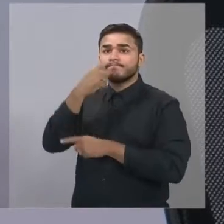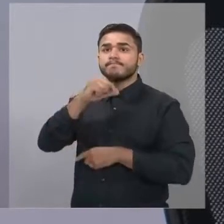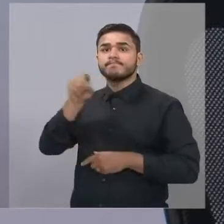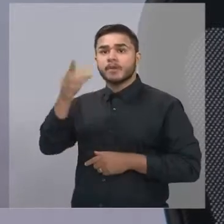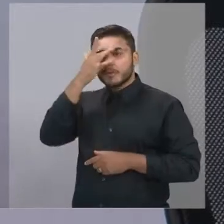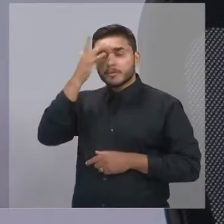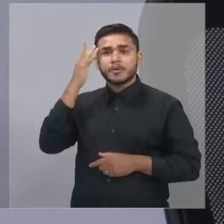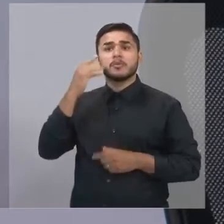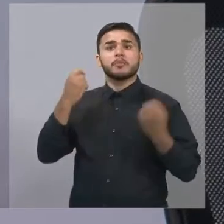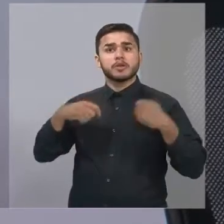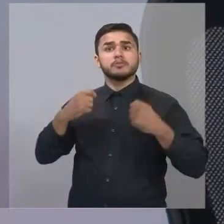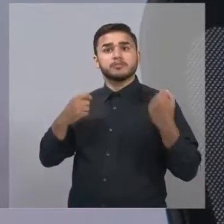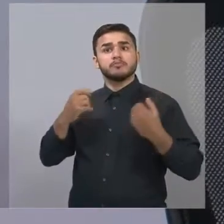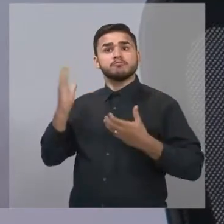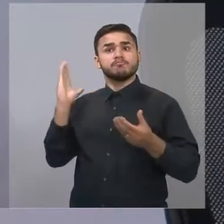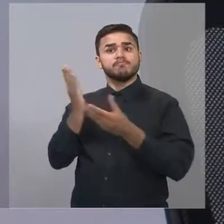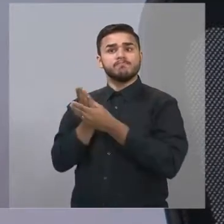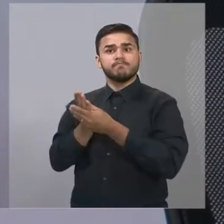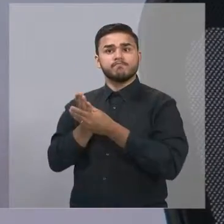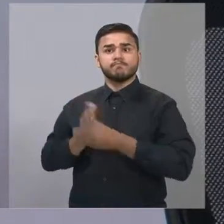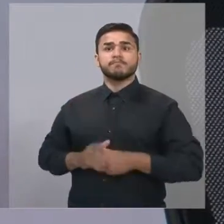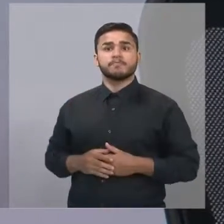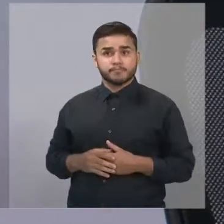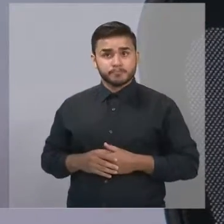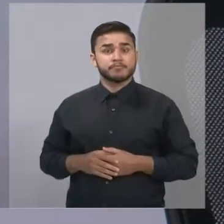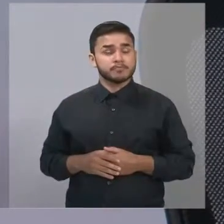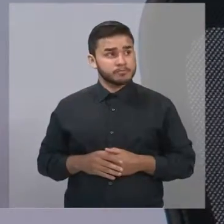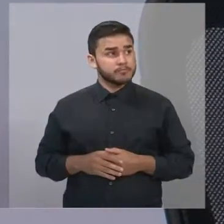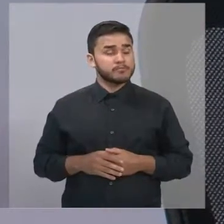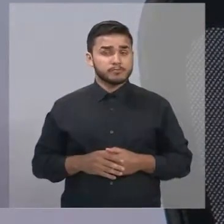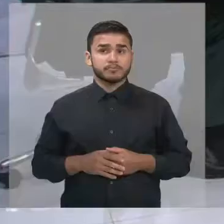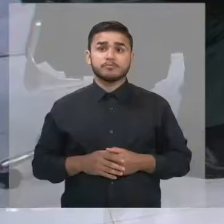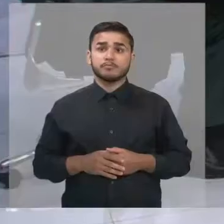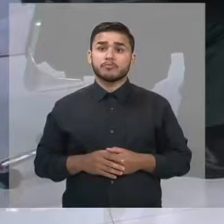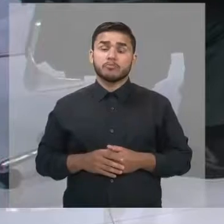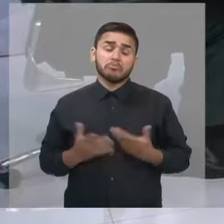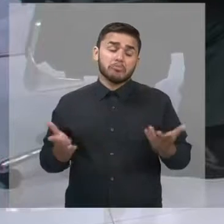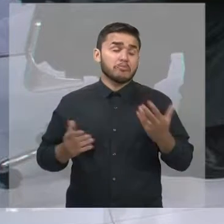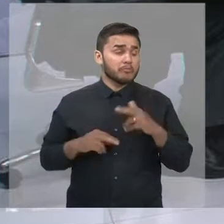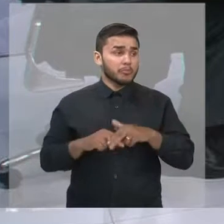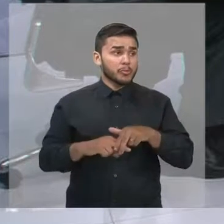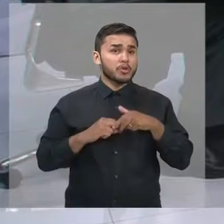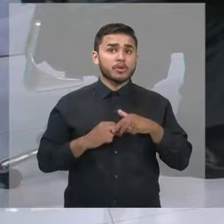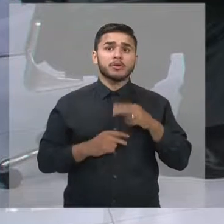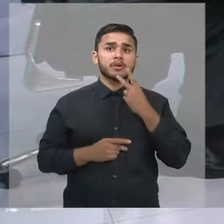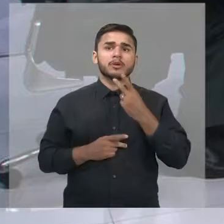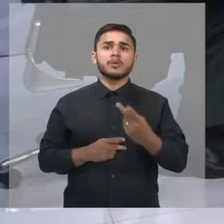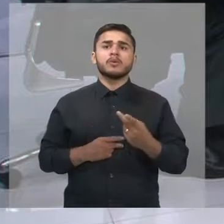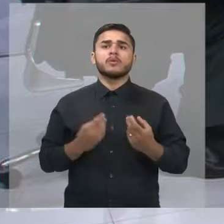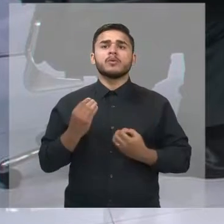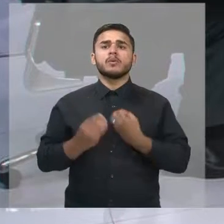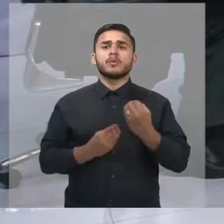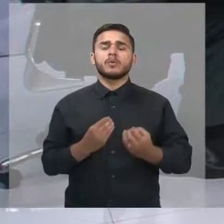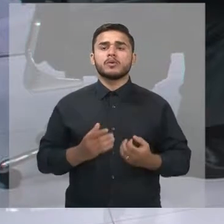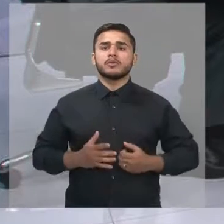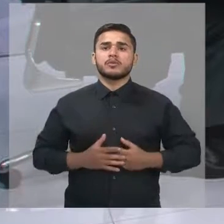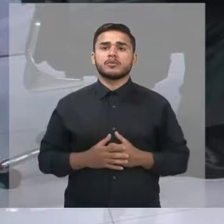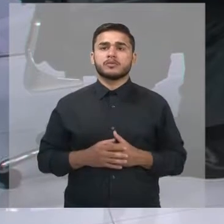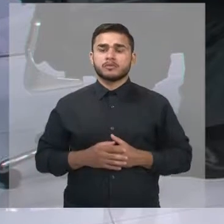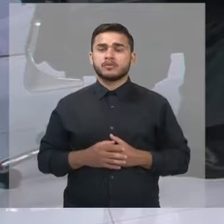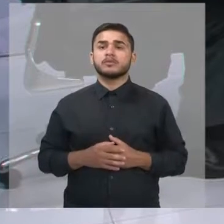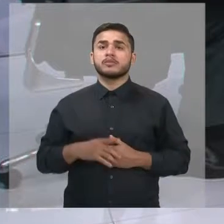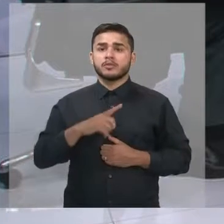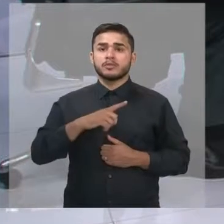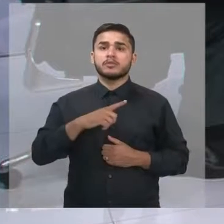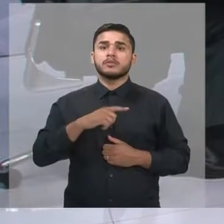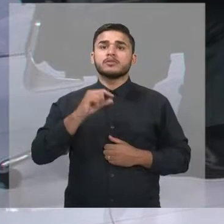e aplicar sanções cabíveis. Eu acho que em todas as situações, a definição da cultura, se a gente vai pensar por isso, quem elabora a cultura